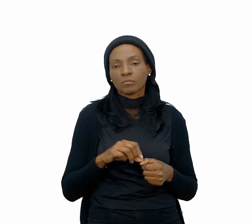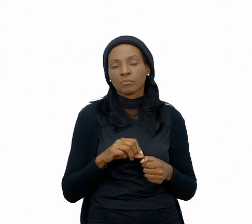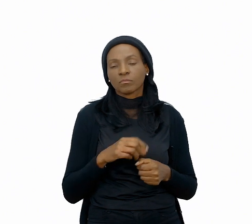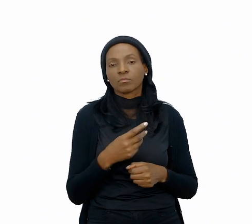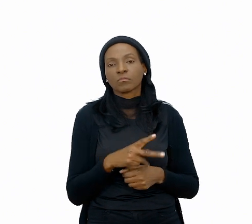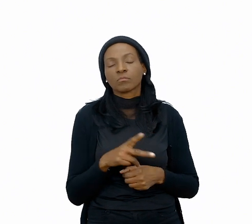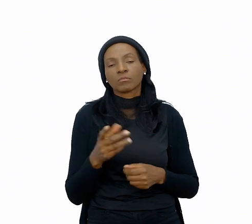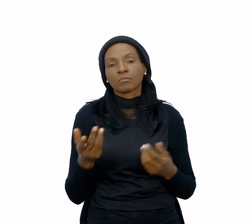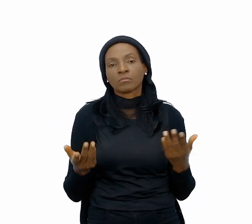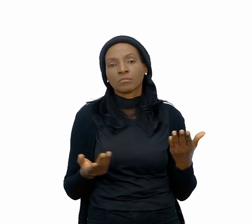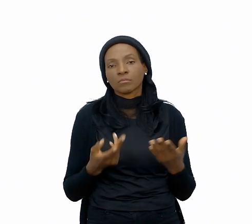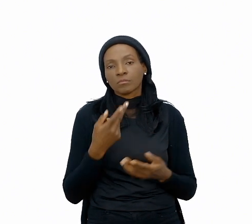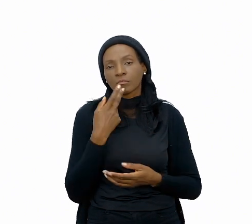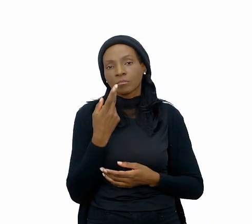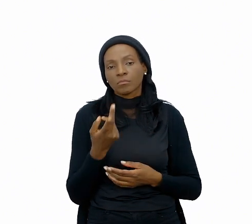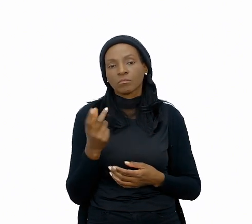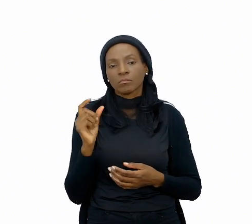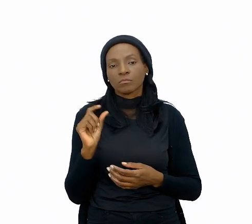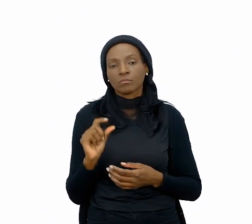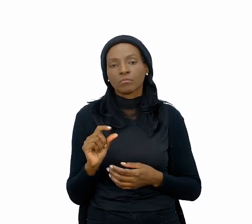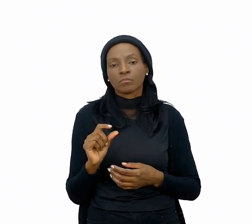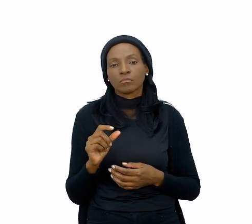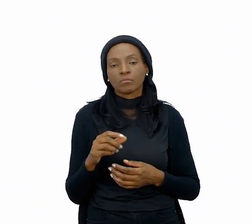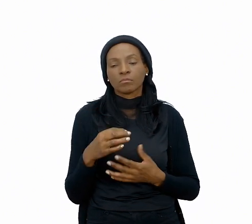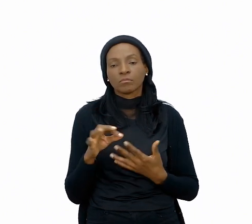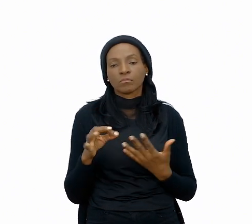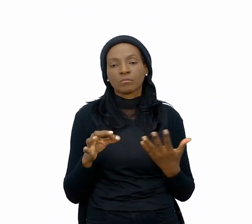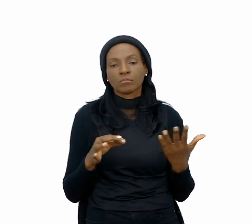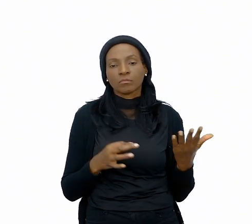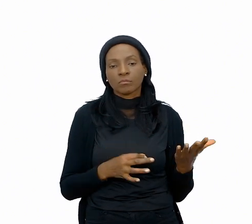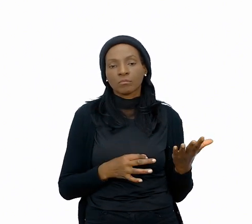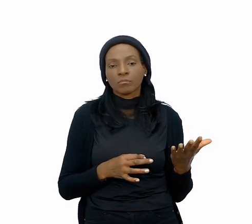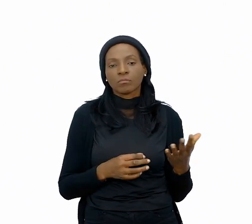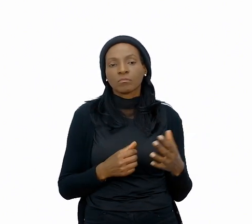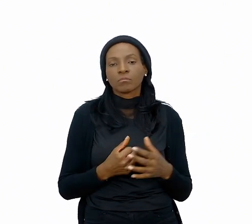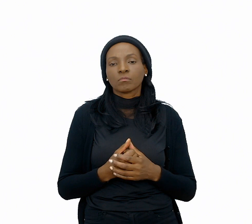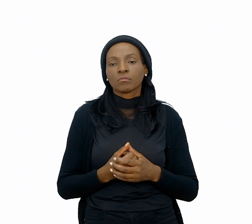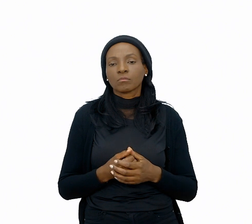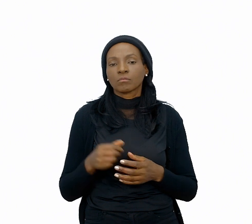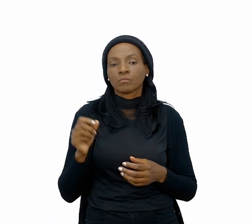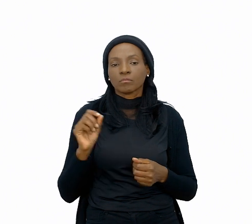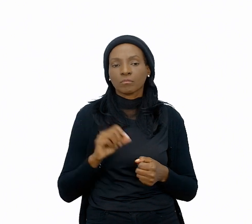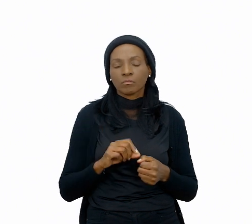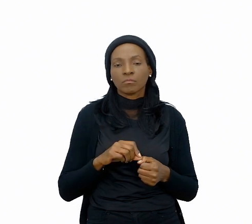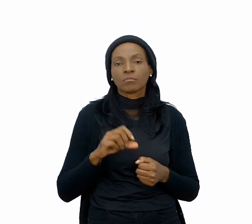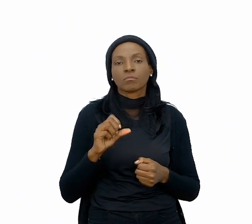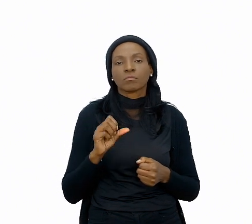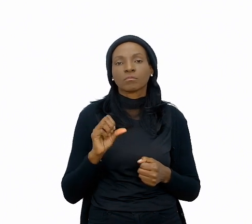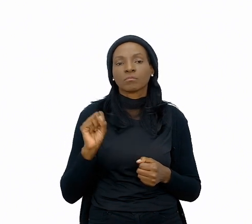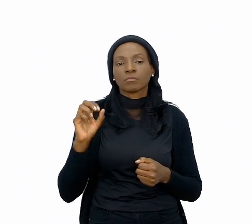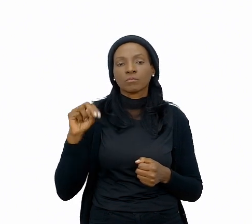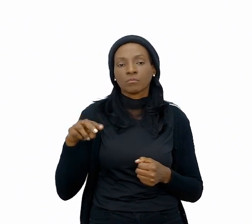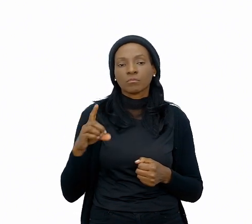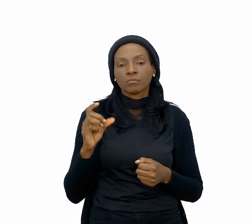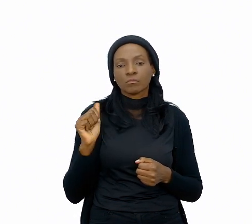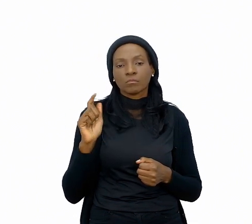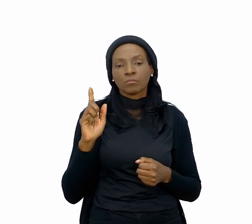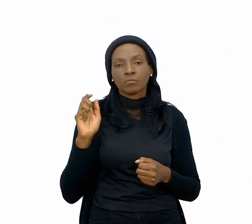gente vai falar um pouquinho sobre os critérios para a produção da sondagem,